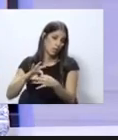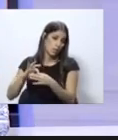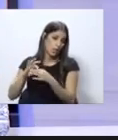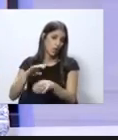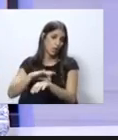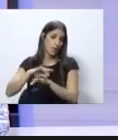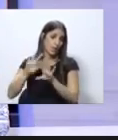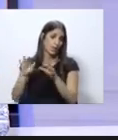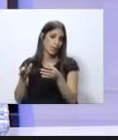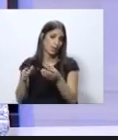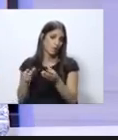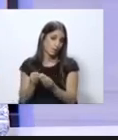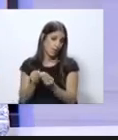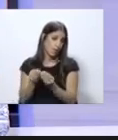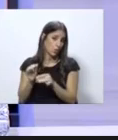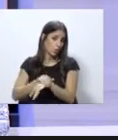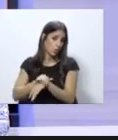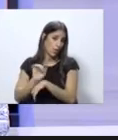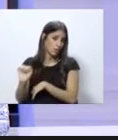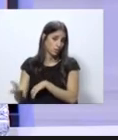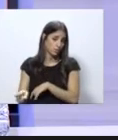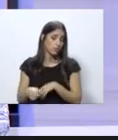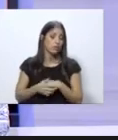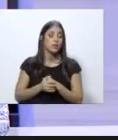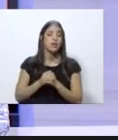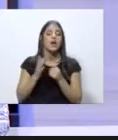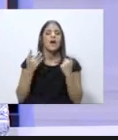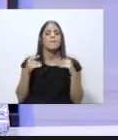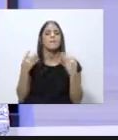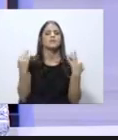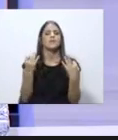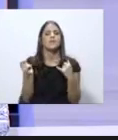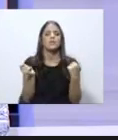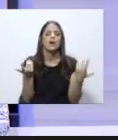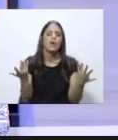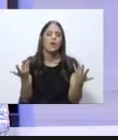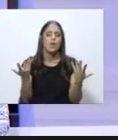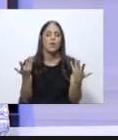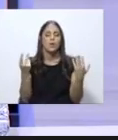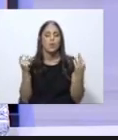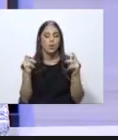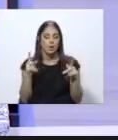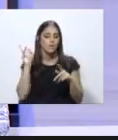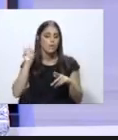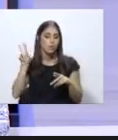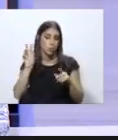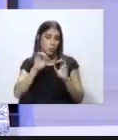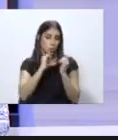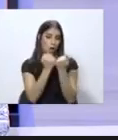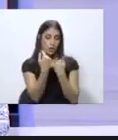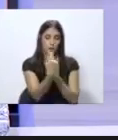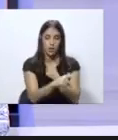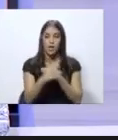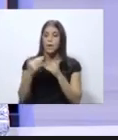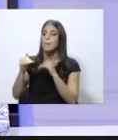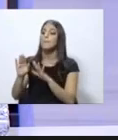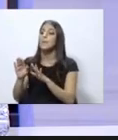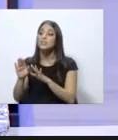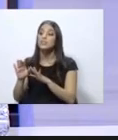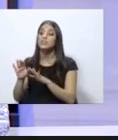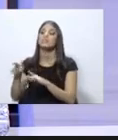o valor facial dos jogadores, agora importa o que é que os jogadores vão treinar durante a semana para ao fim de